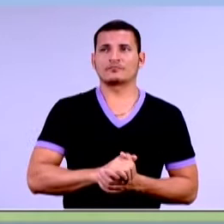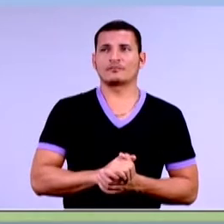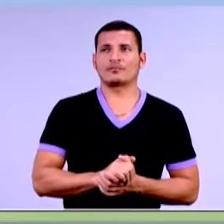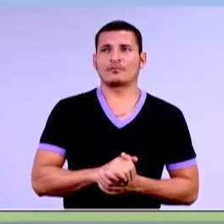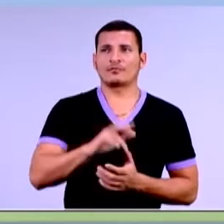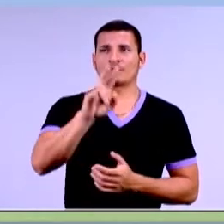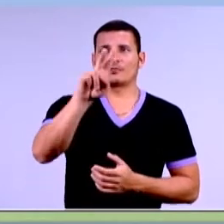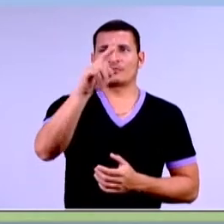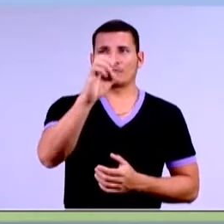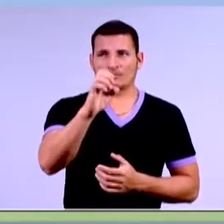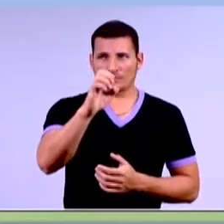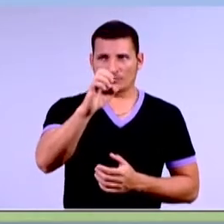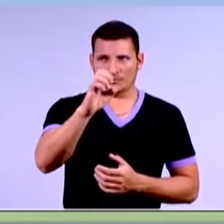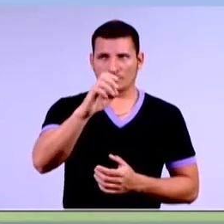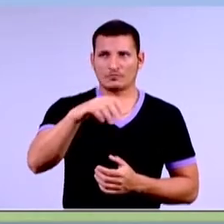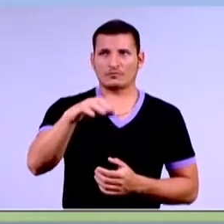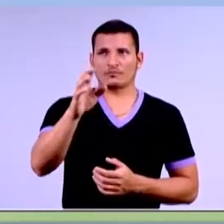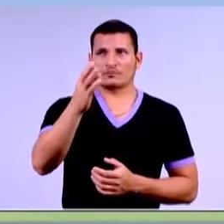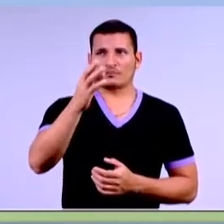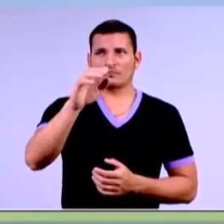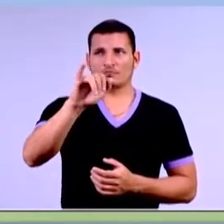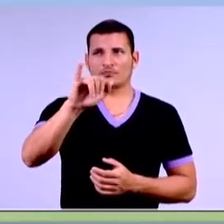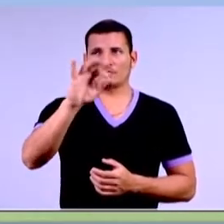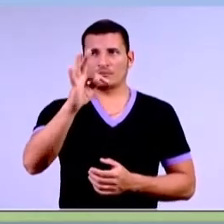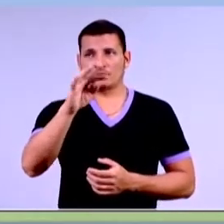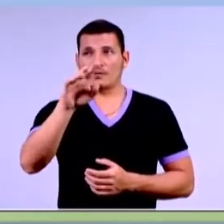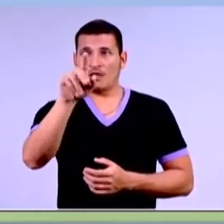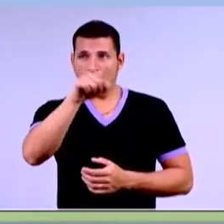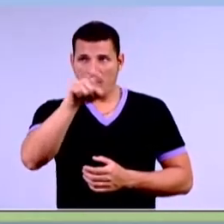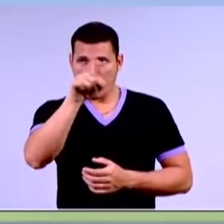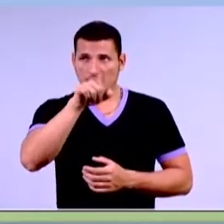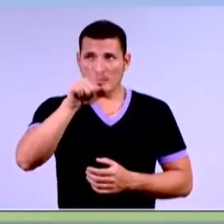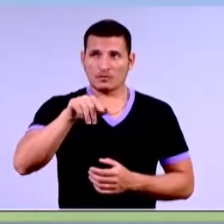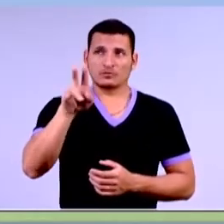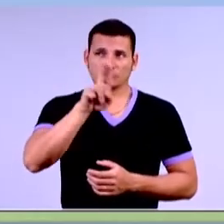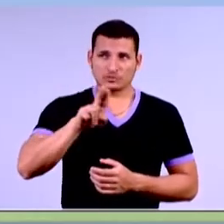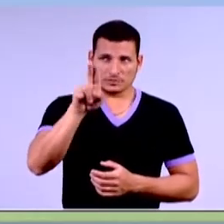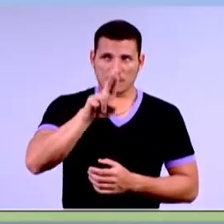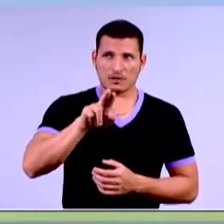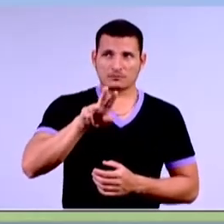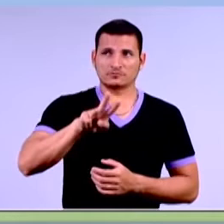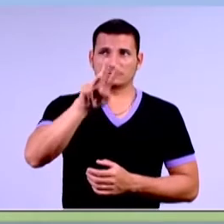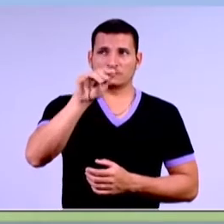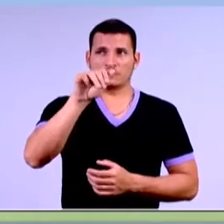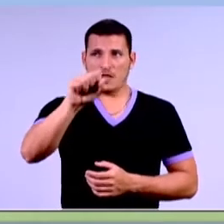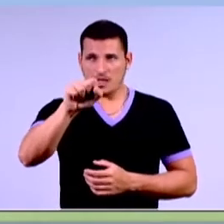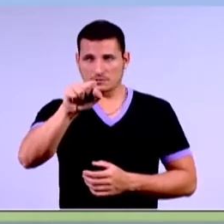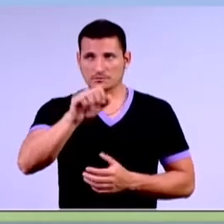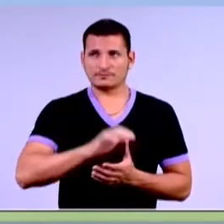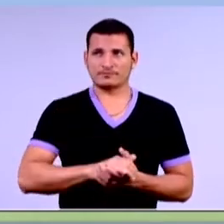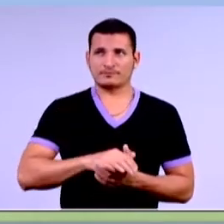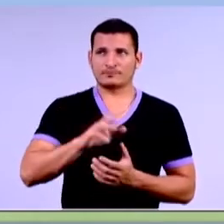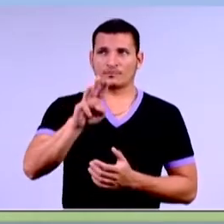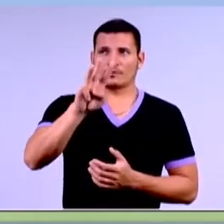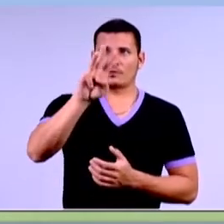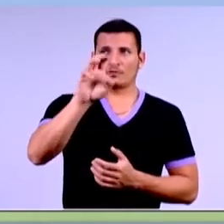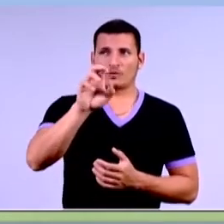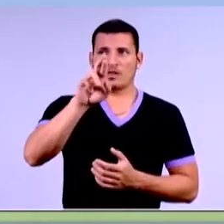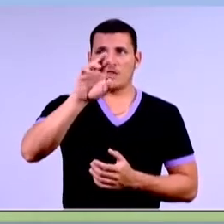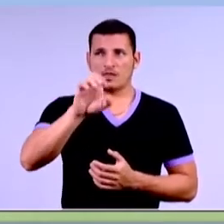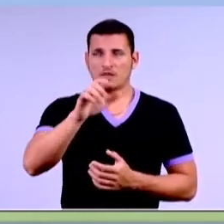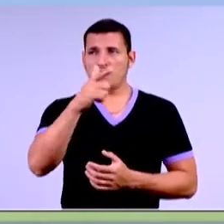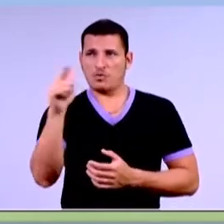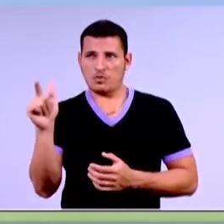ok com essas pessoas eu vou usar o ozzy e o ar com as demais pessoas quais foram os pronomes que